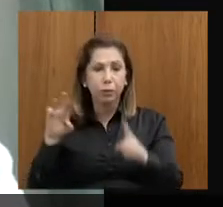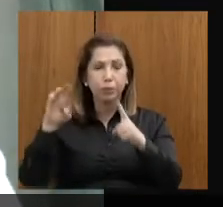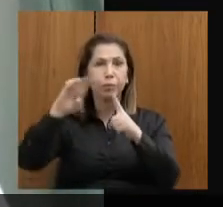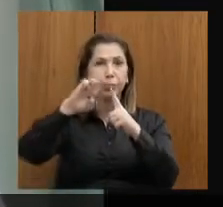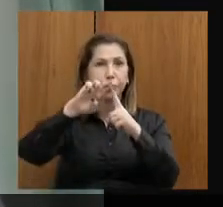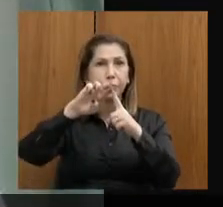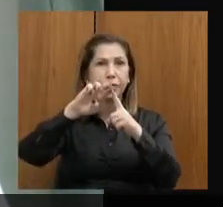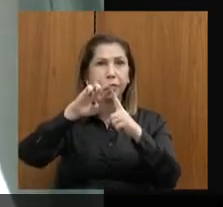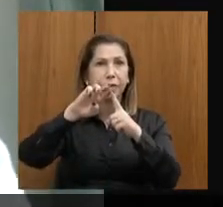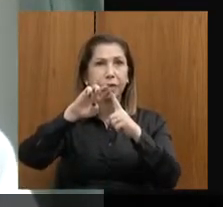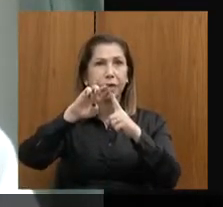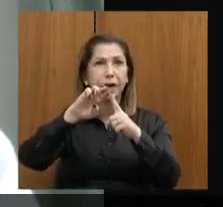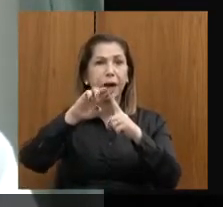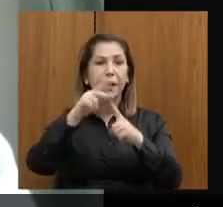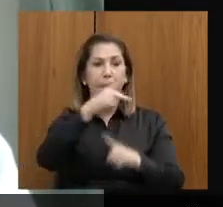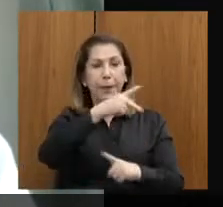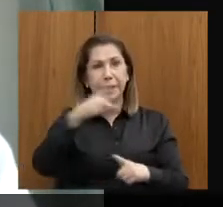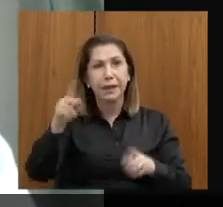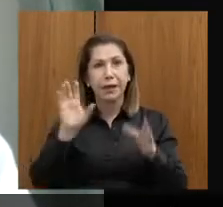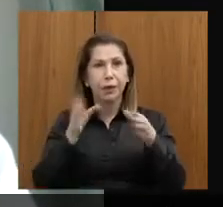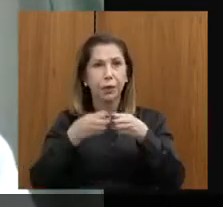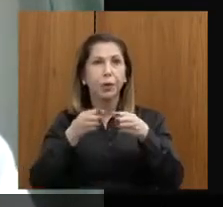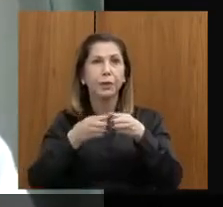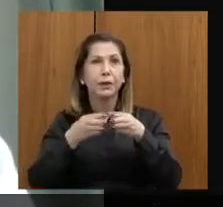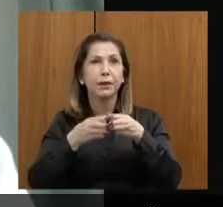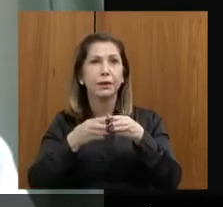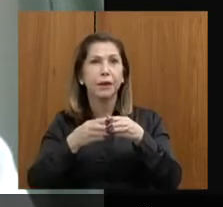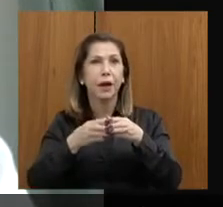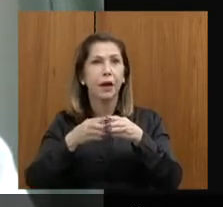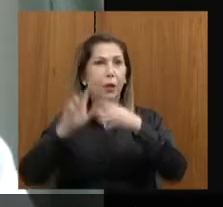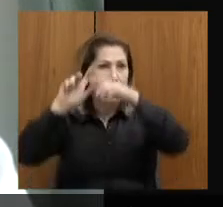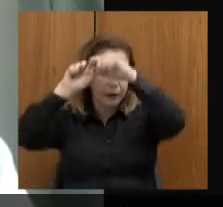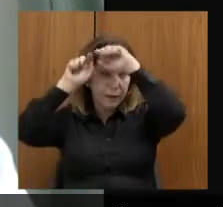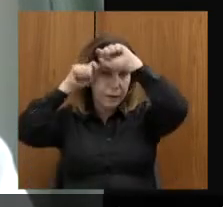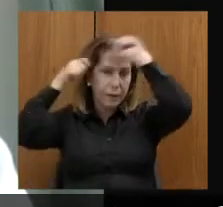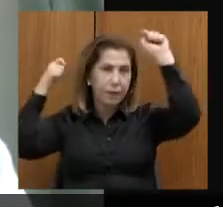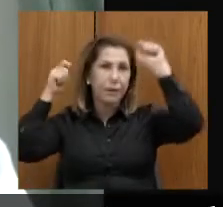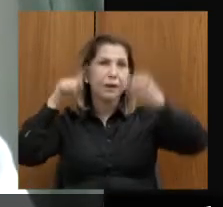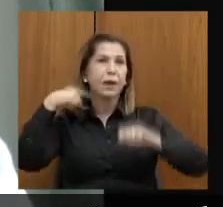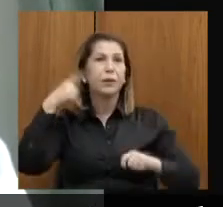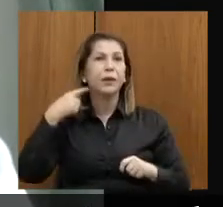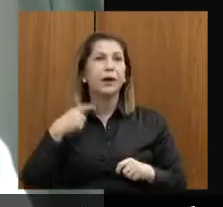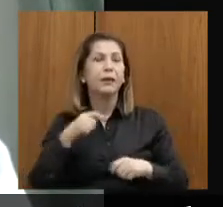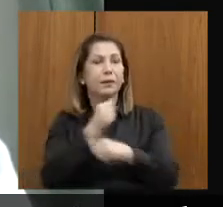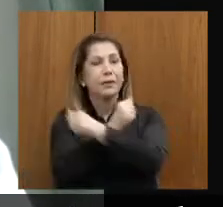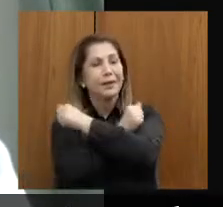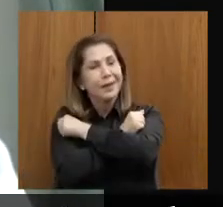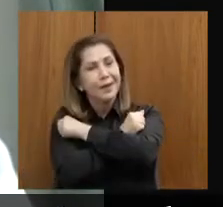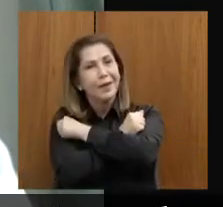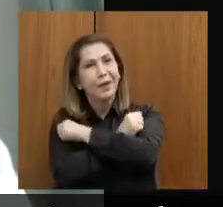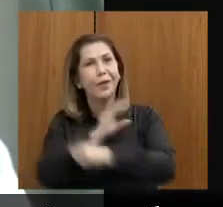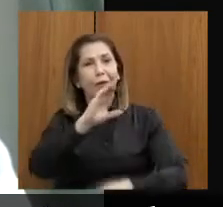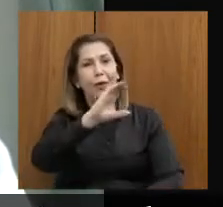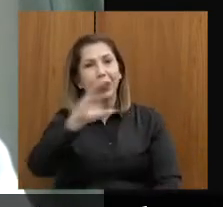especial a nossa missão de Jesus e trazer um abraço